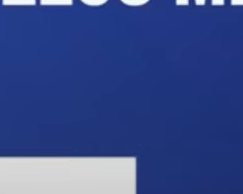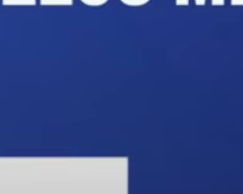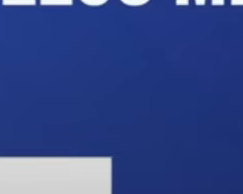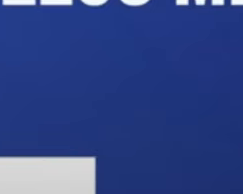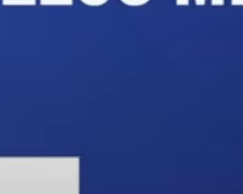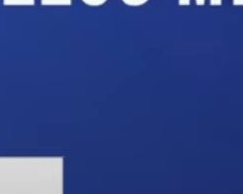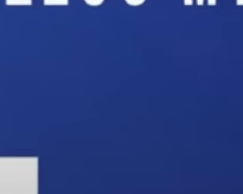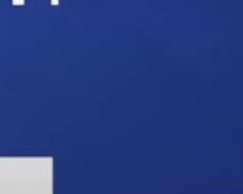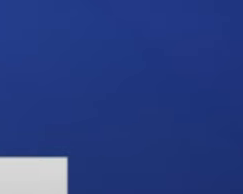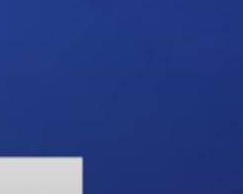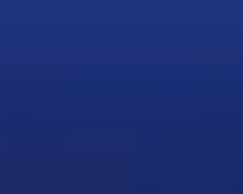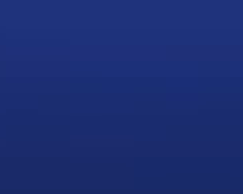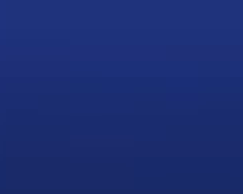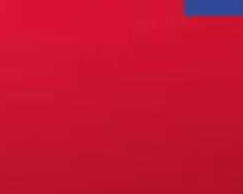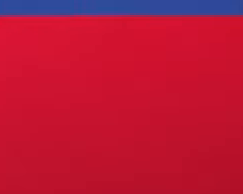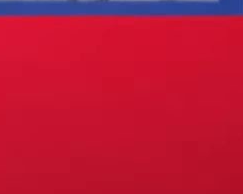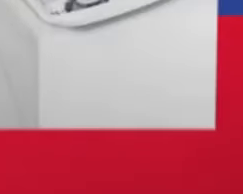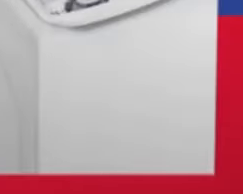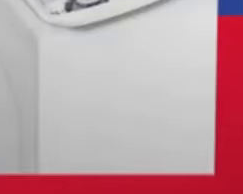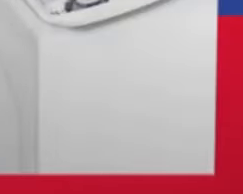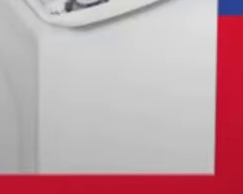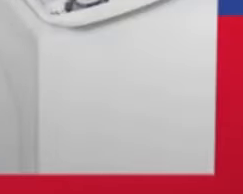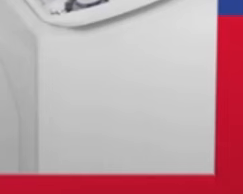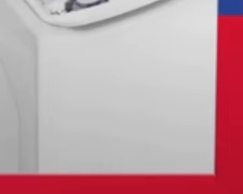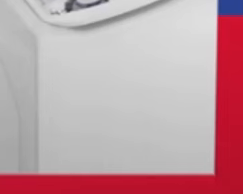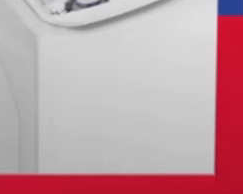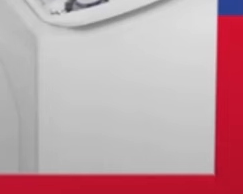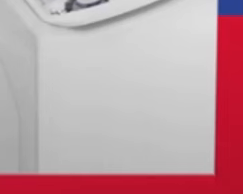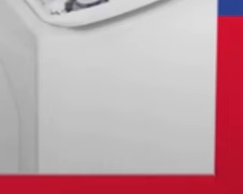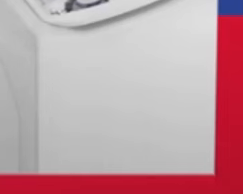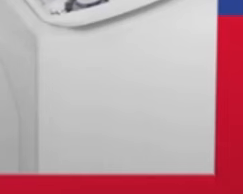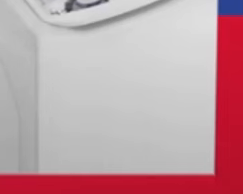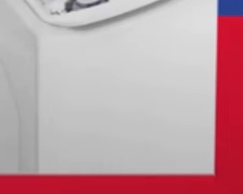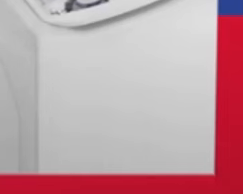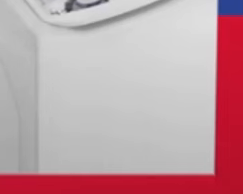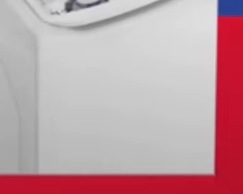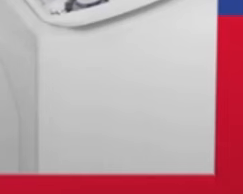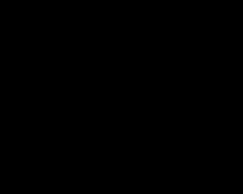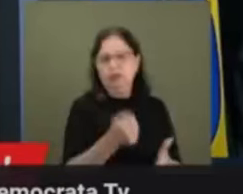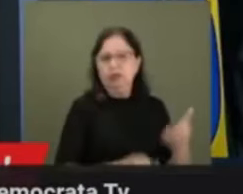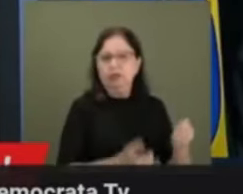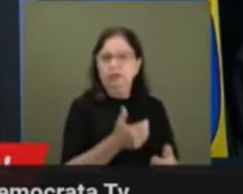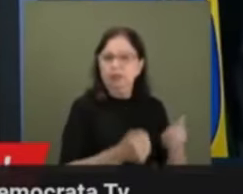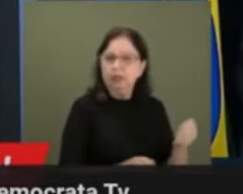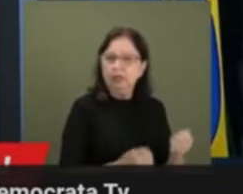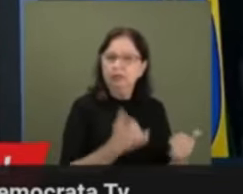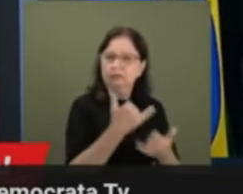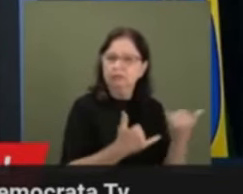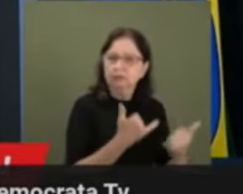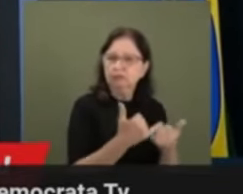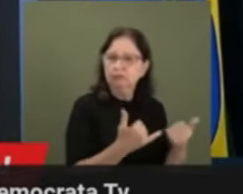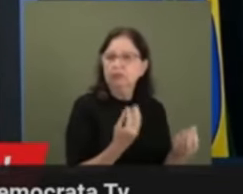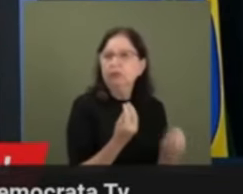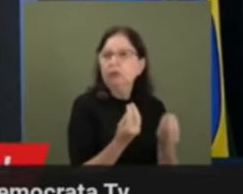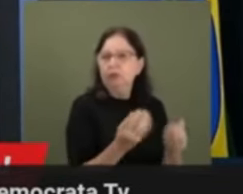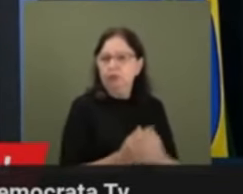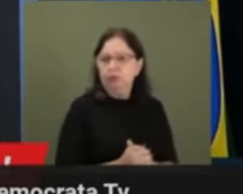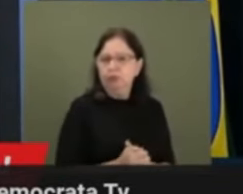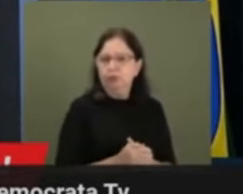eu passar aqui rapidinho vamos lá que o vídeo é longo e aí por isso que apareceu propaganda senhores